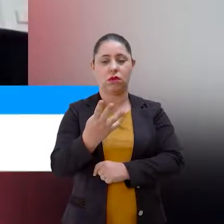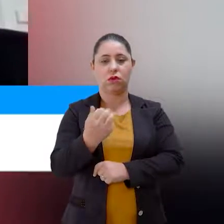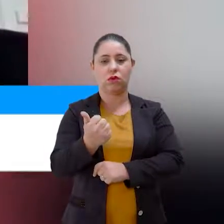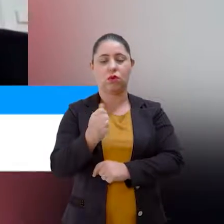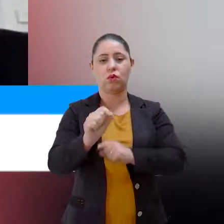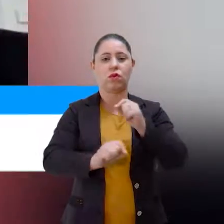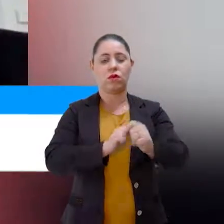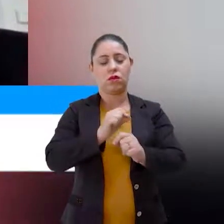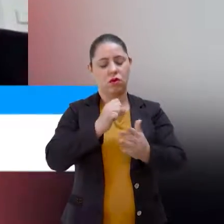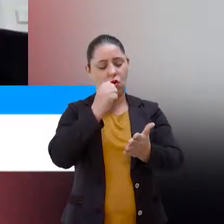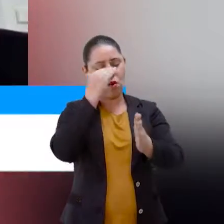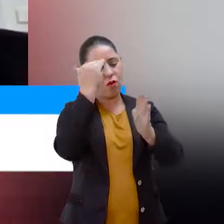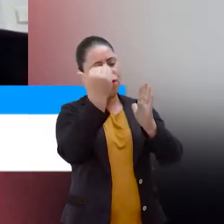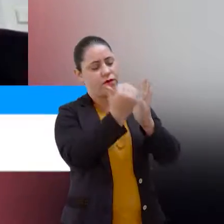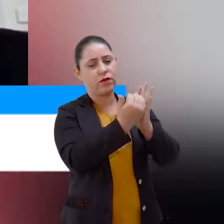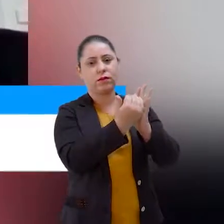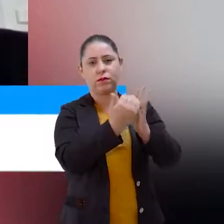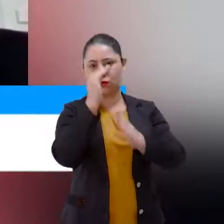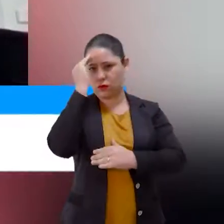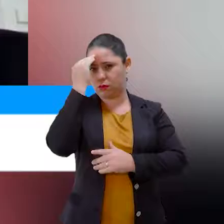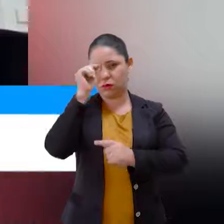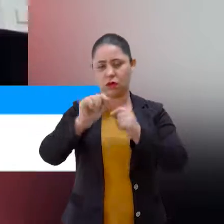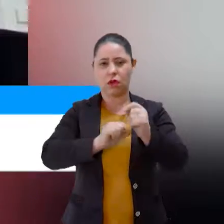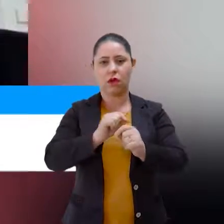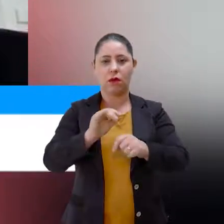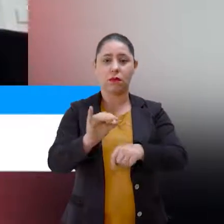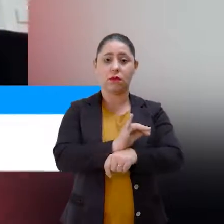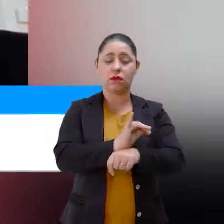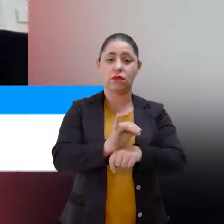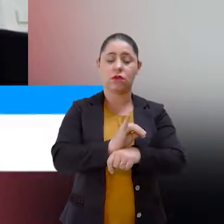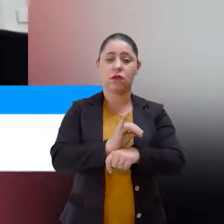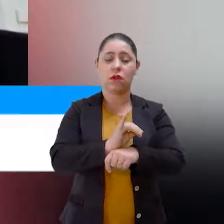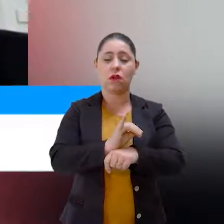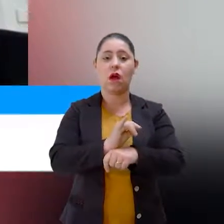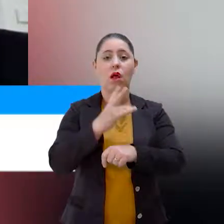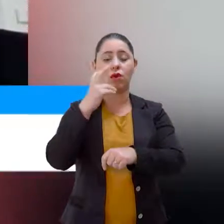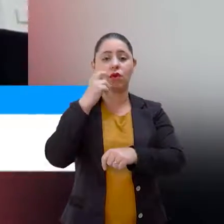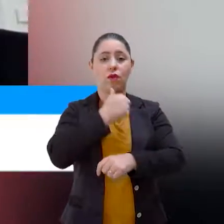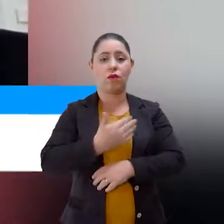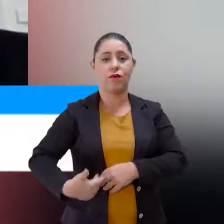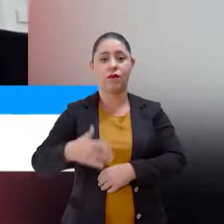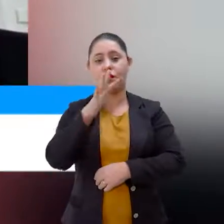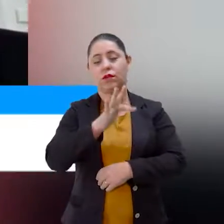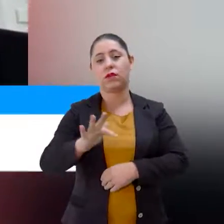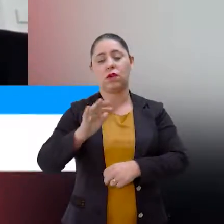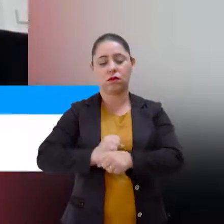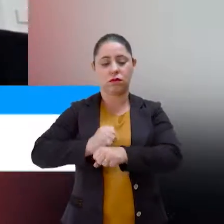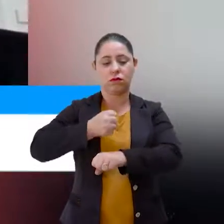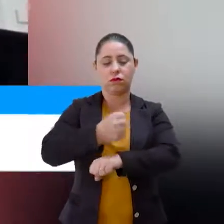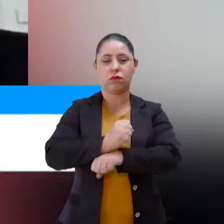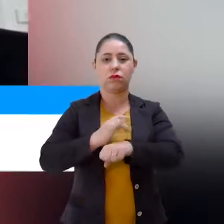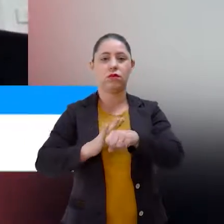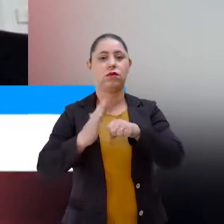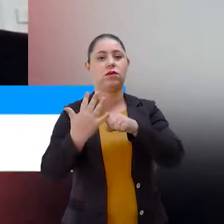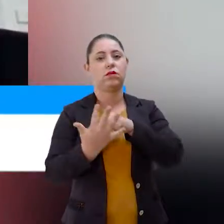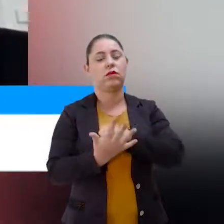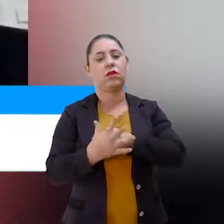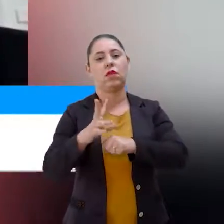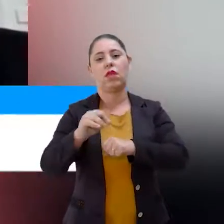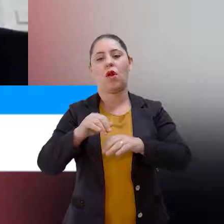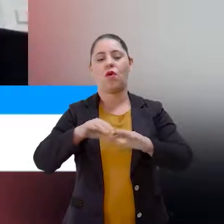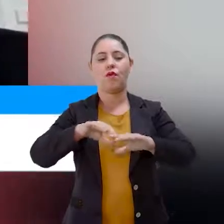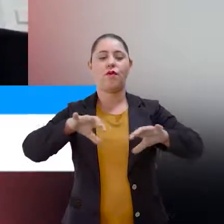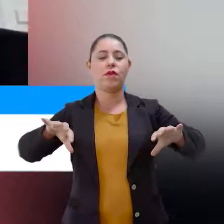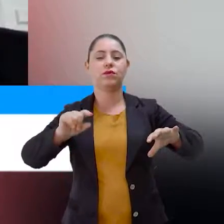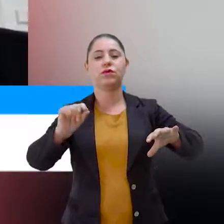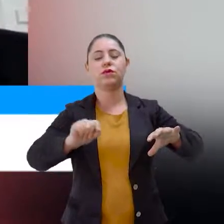6341, confirmou o entendimento em que medidas adotadas pelo governo federal para o enfrentamento do novo coronavírus